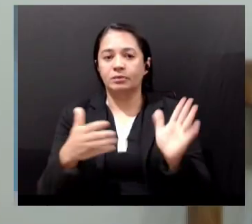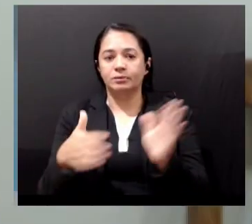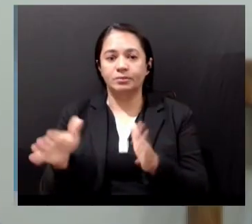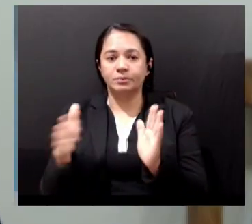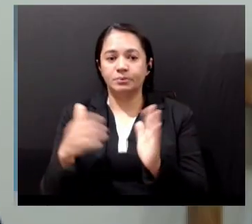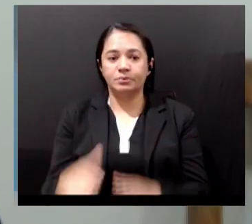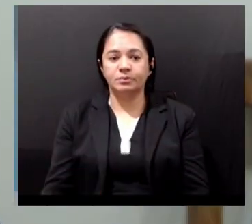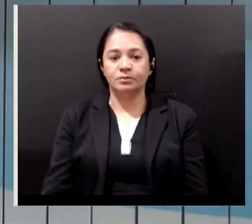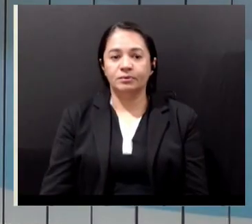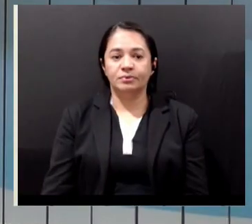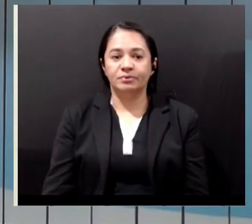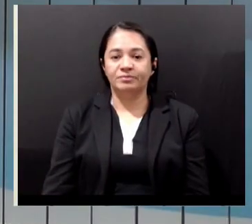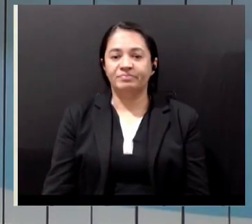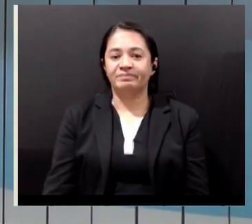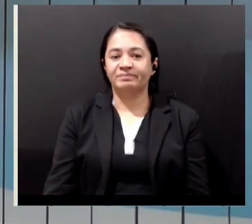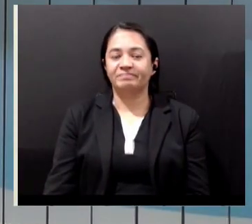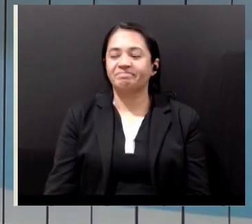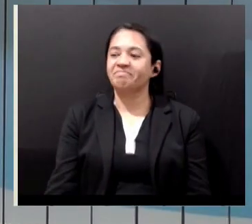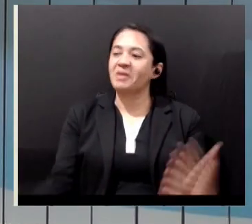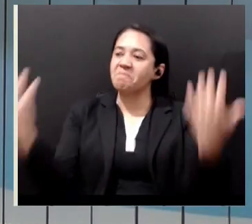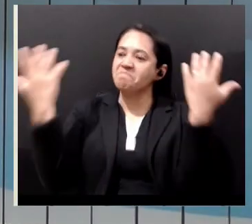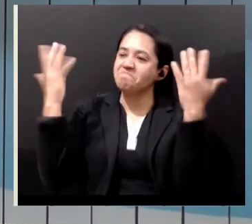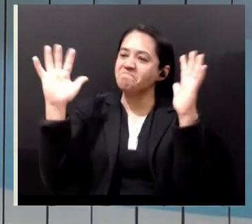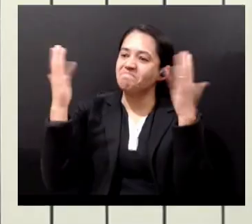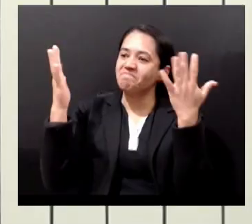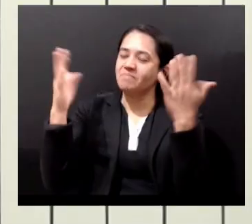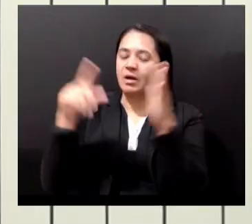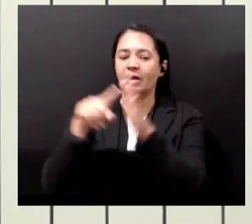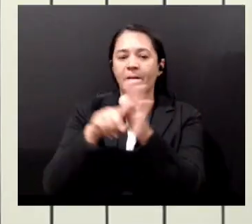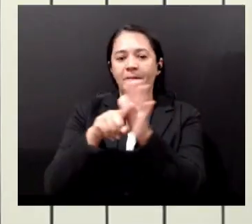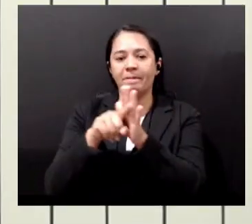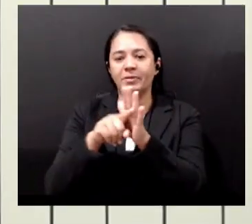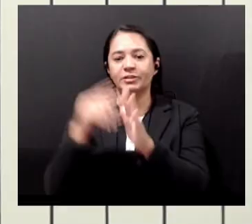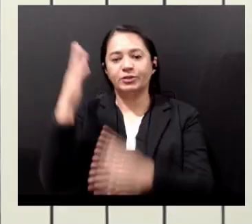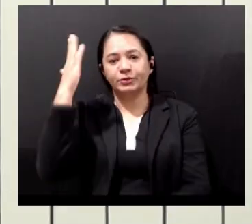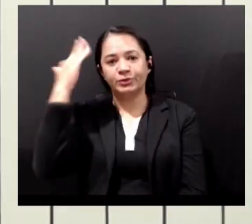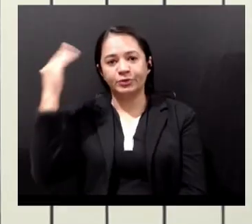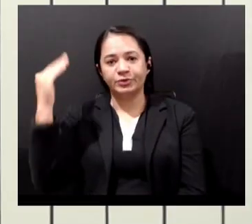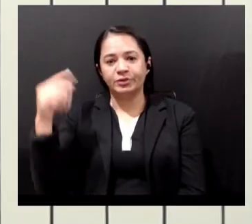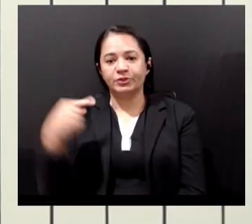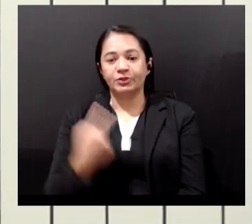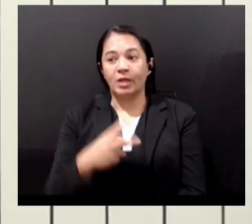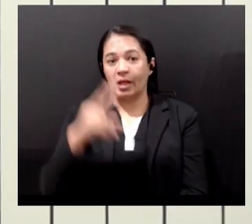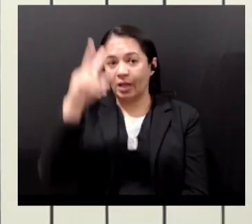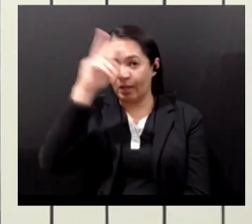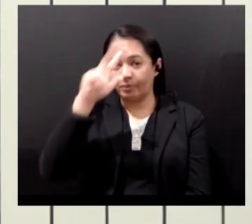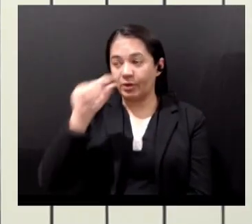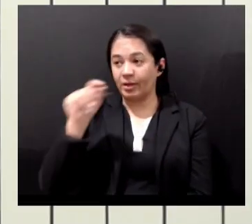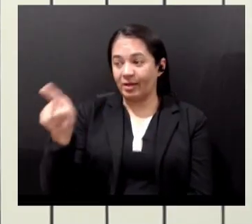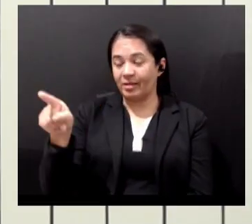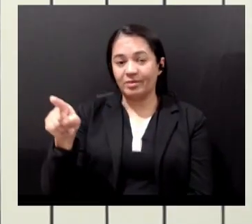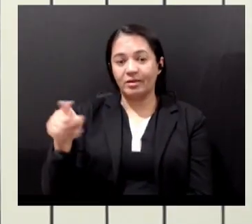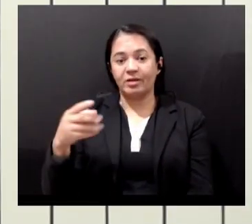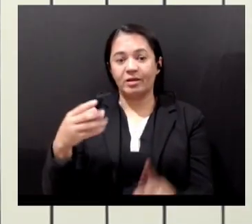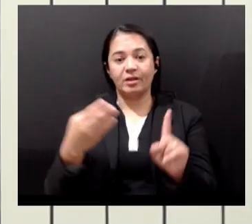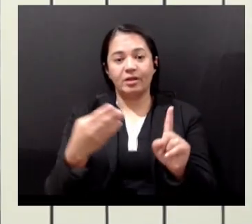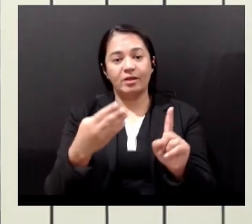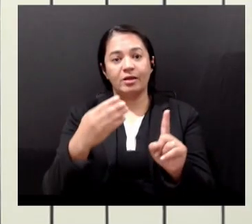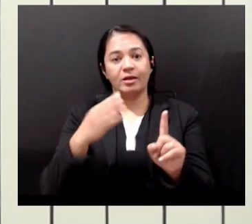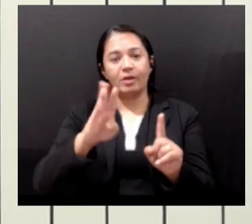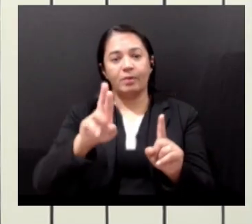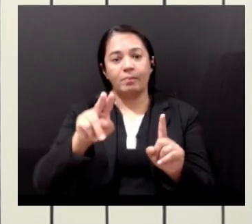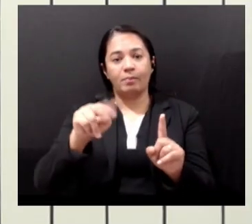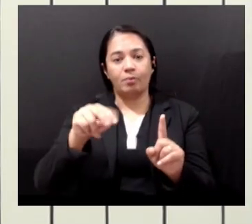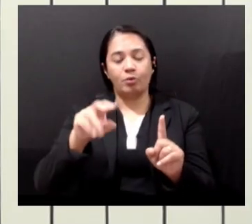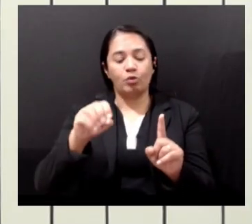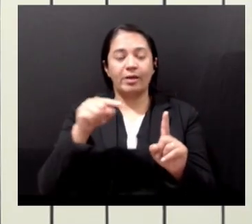produtivos, né? Tá certo, então, Bruno, parabéns pela pesquisa, muito sucesso aí. A gente lembra que o Bruno é um dos